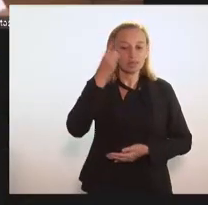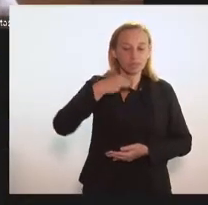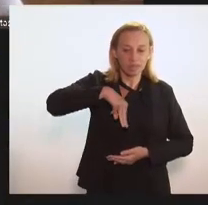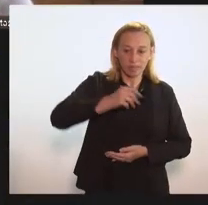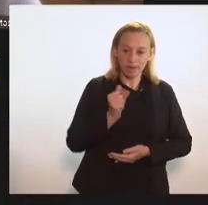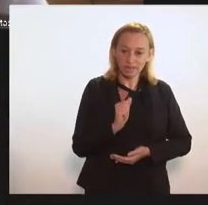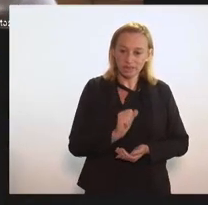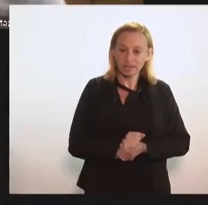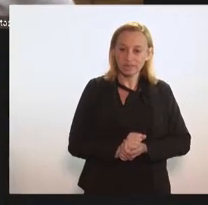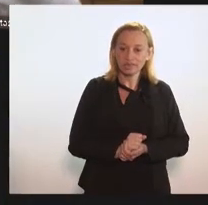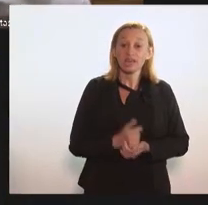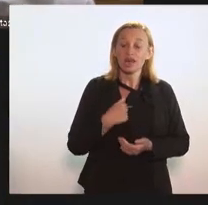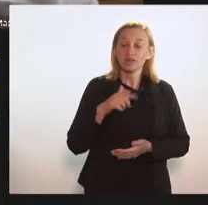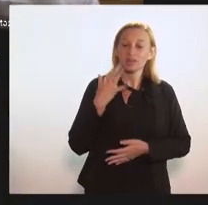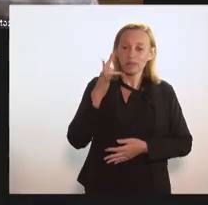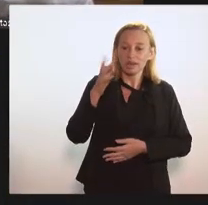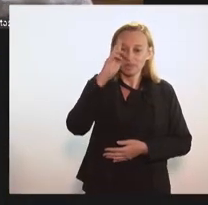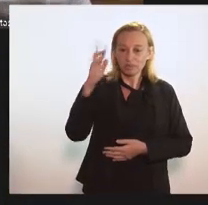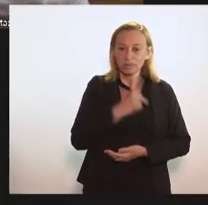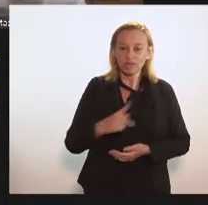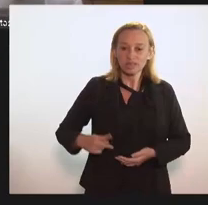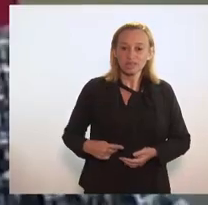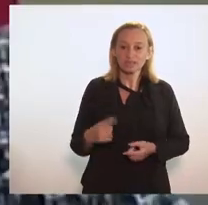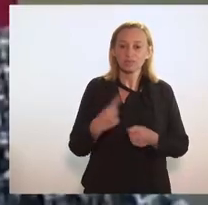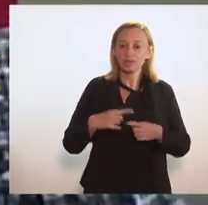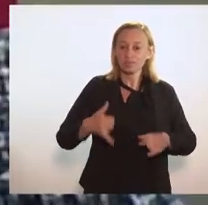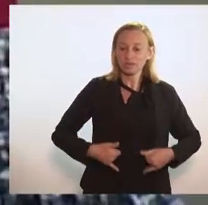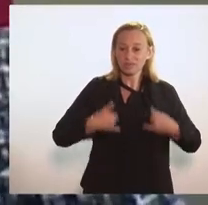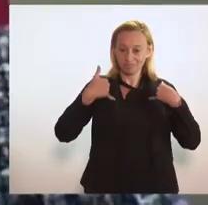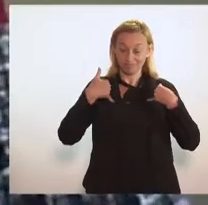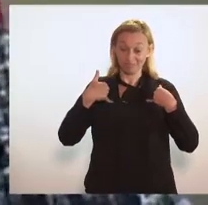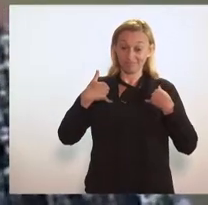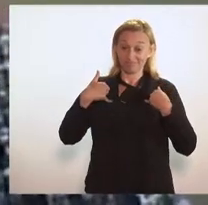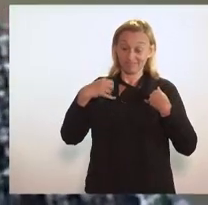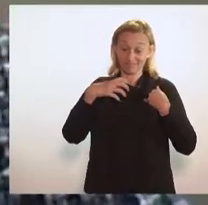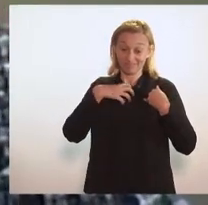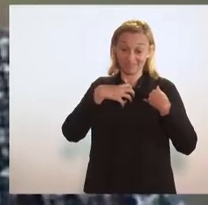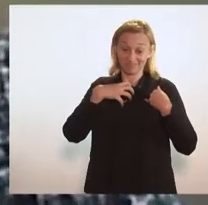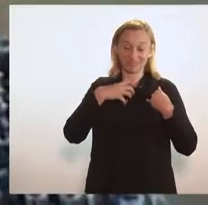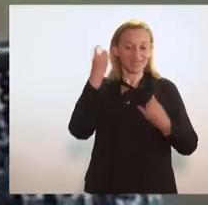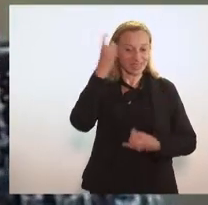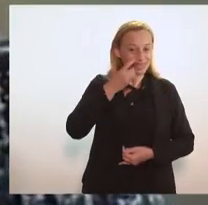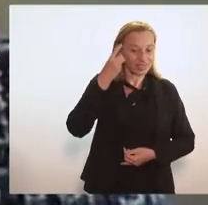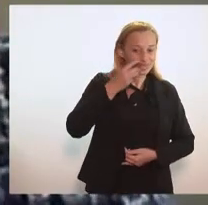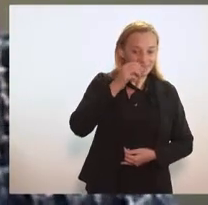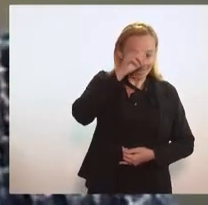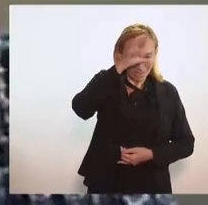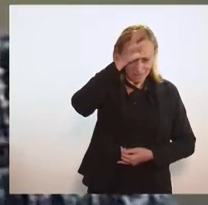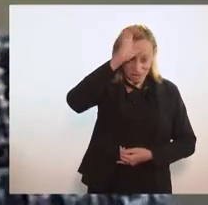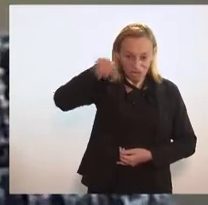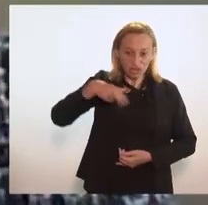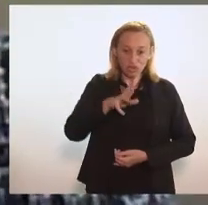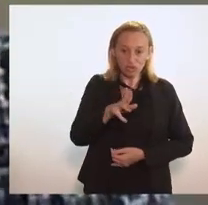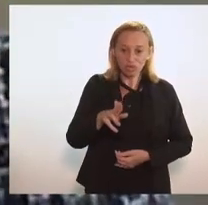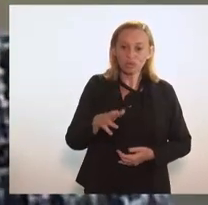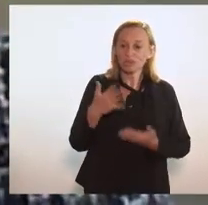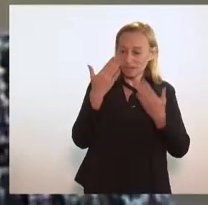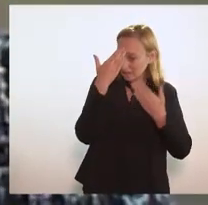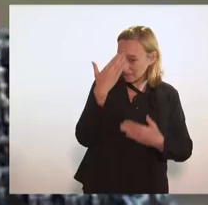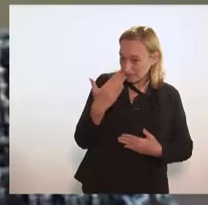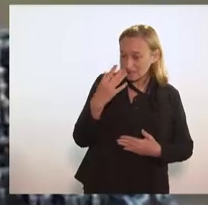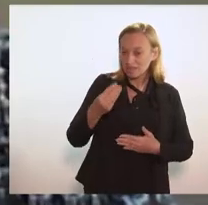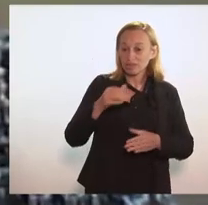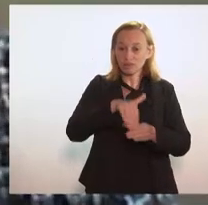marca você breve Presidente porque eu me sinto muito contemplada com a falar da deputada tia Ju e agradeço a